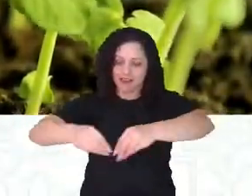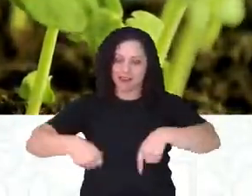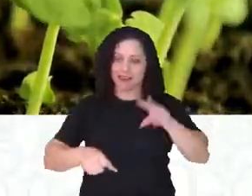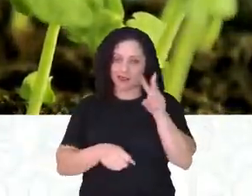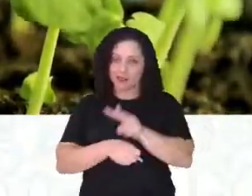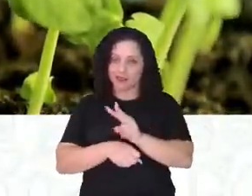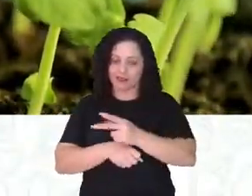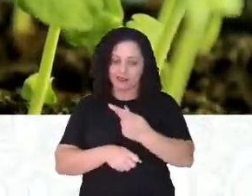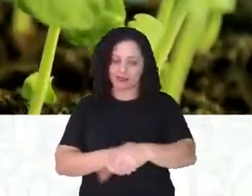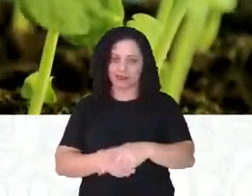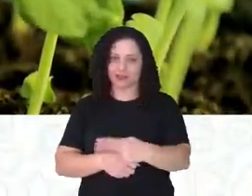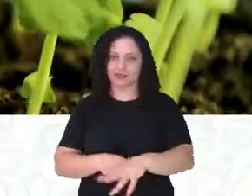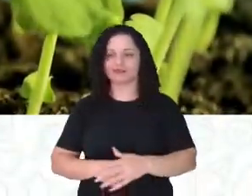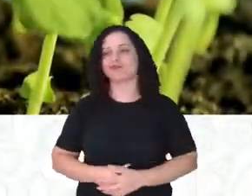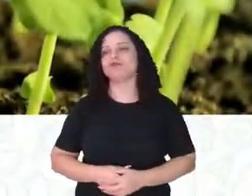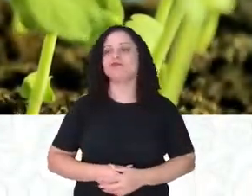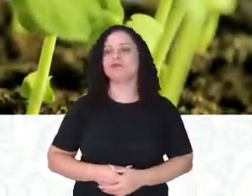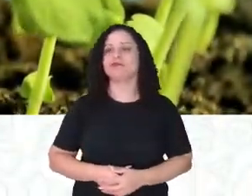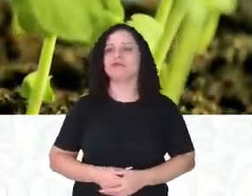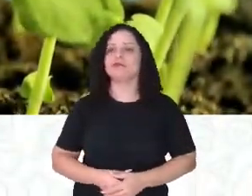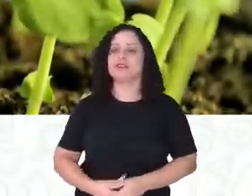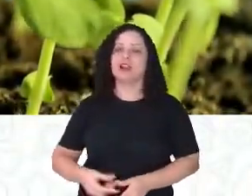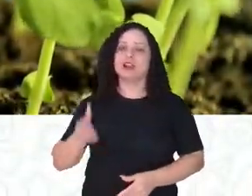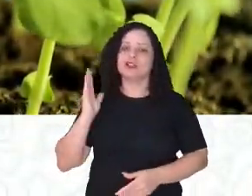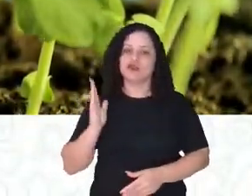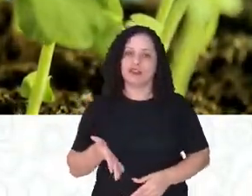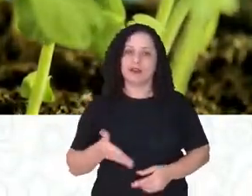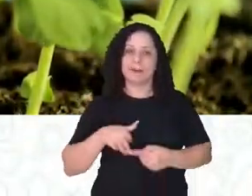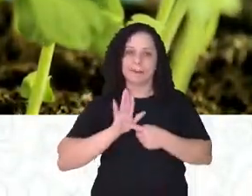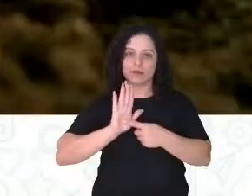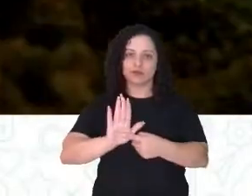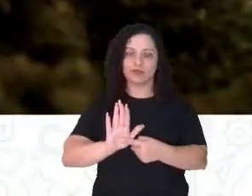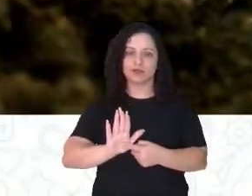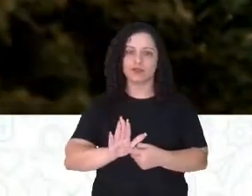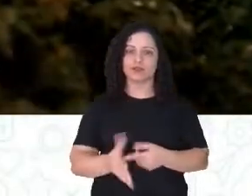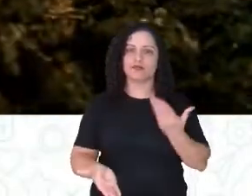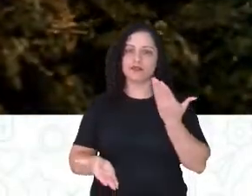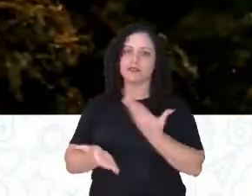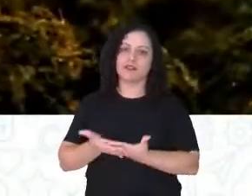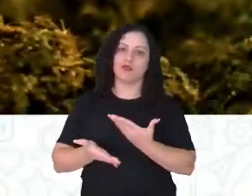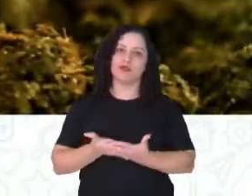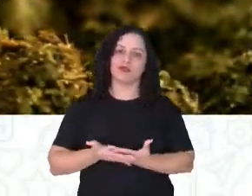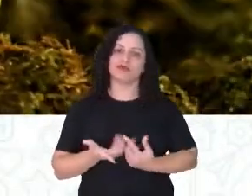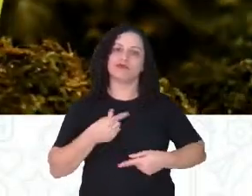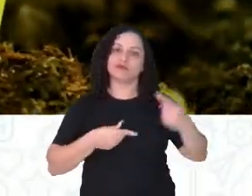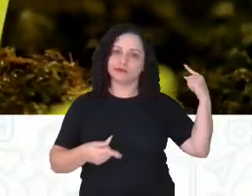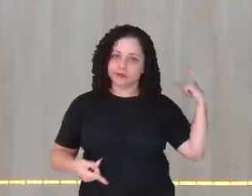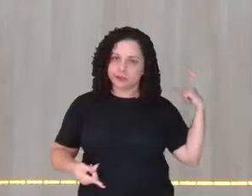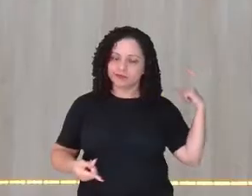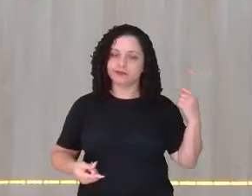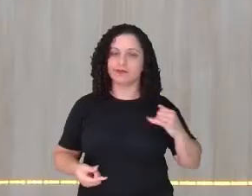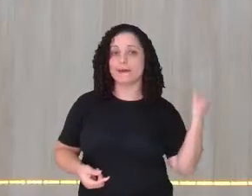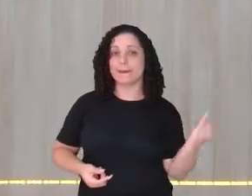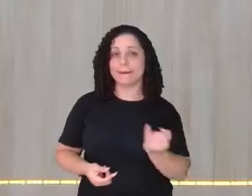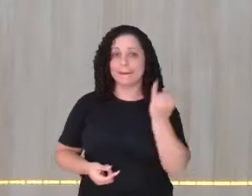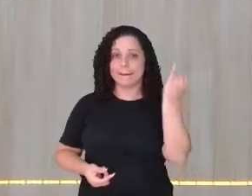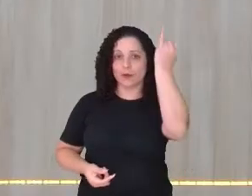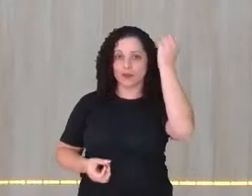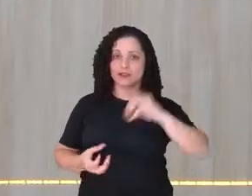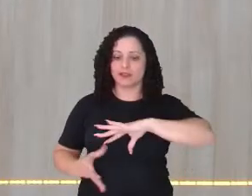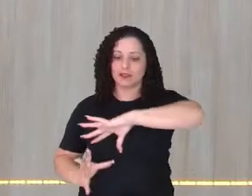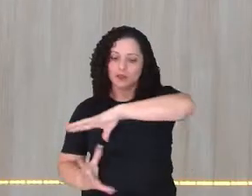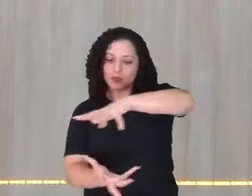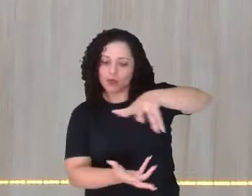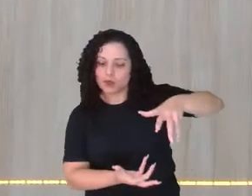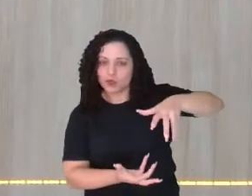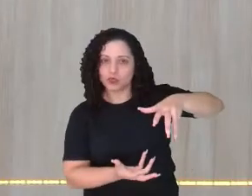né? A gente já falou isso aqui nas aulas, né? A importância da terra, a função da terra,